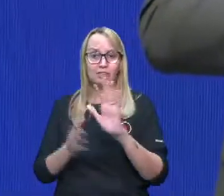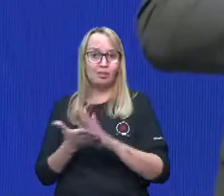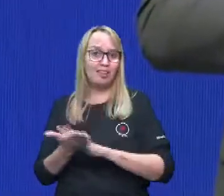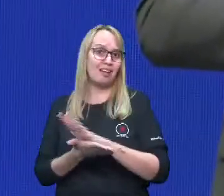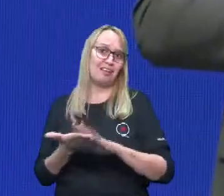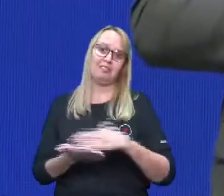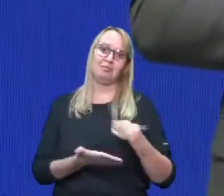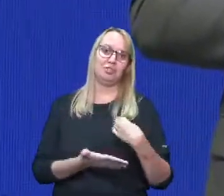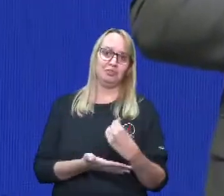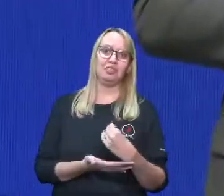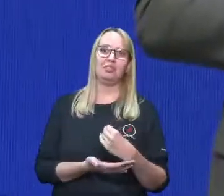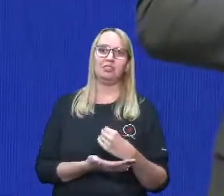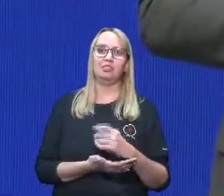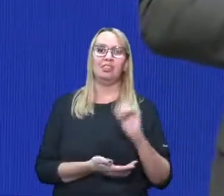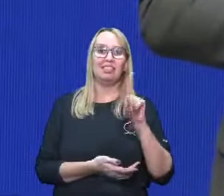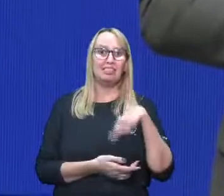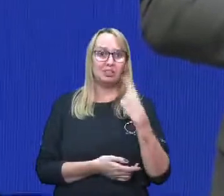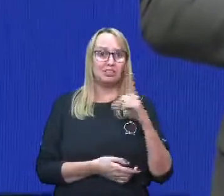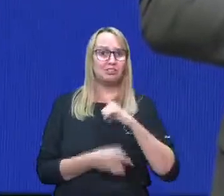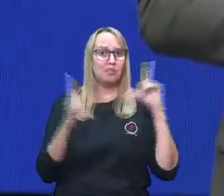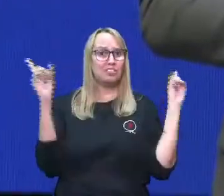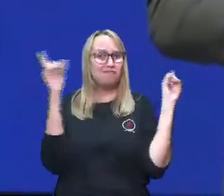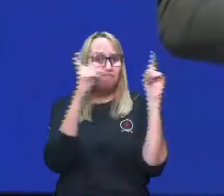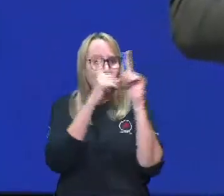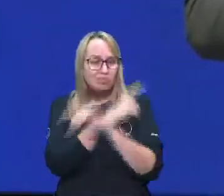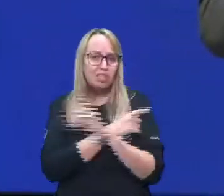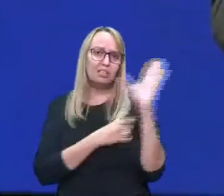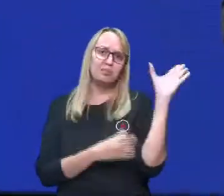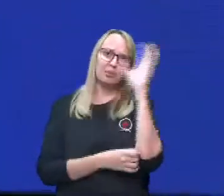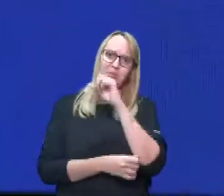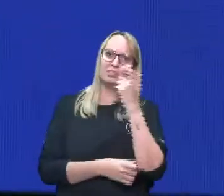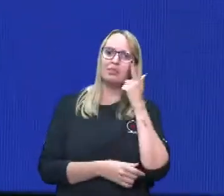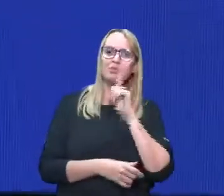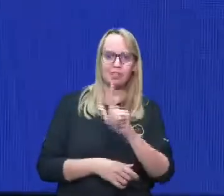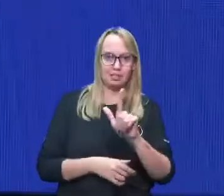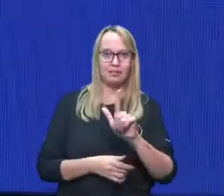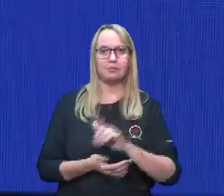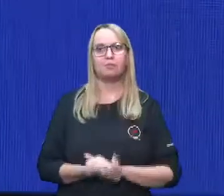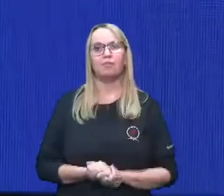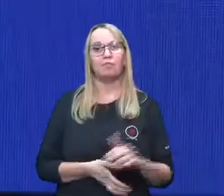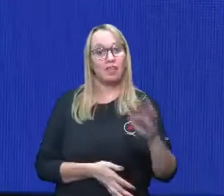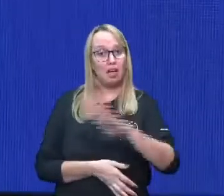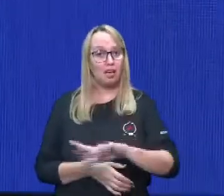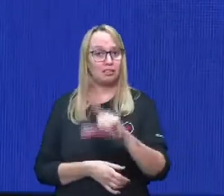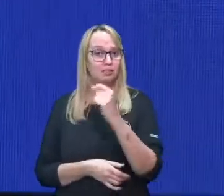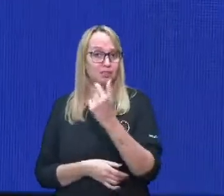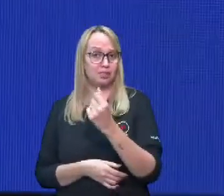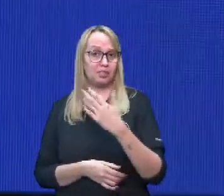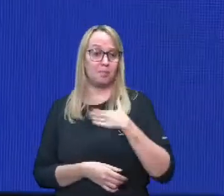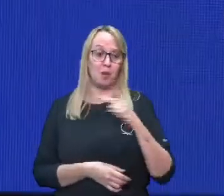filhos. E nós apanhamos igual cachorro sem dono, nessa questão de finanças.